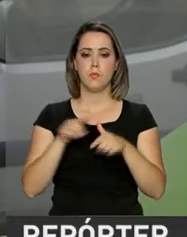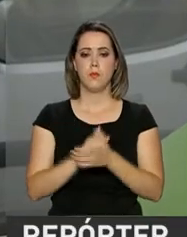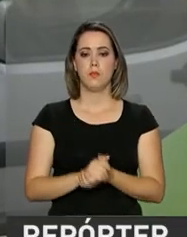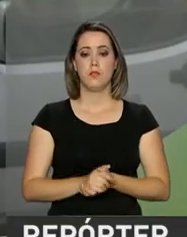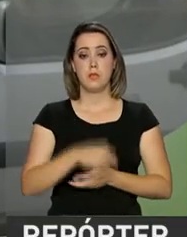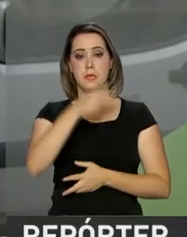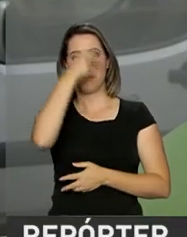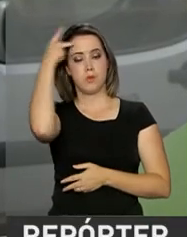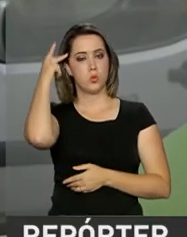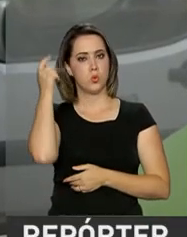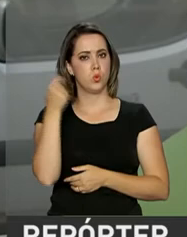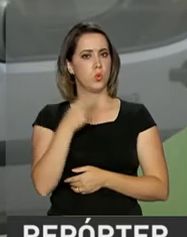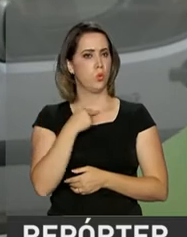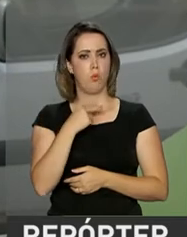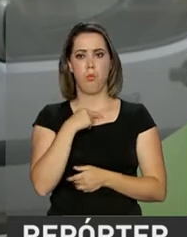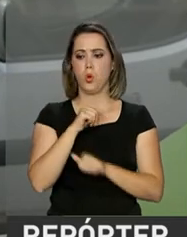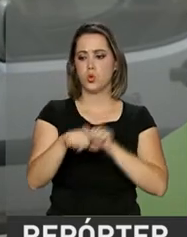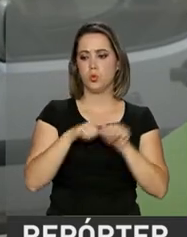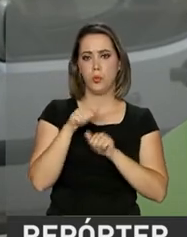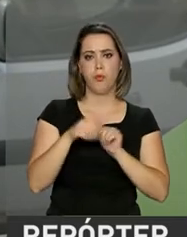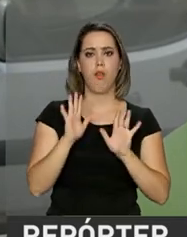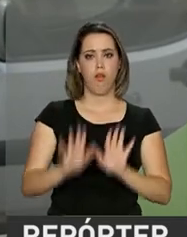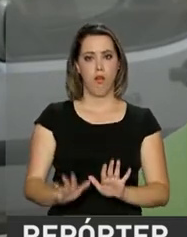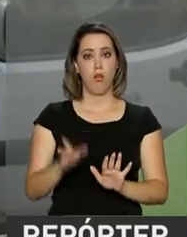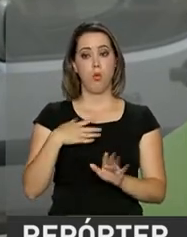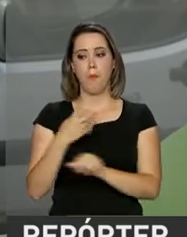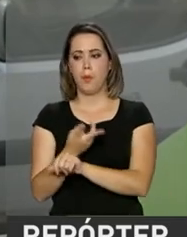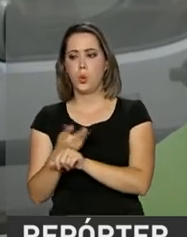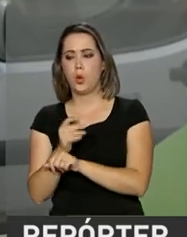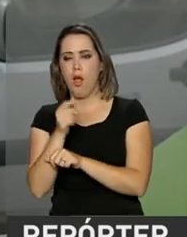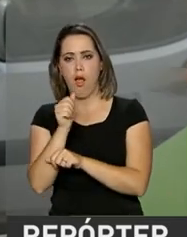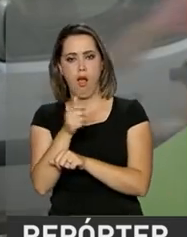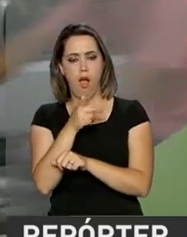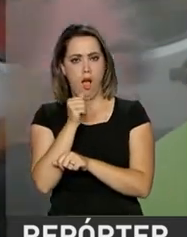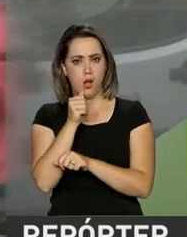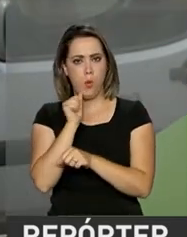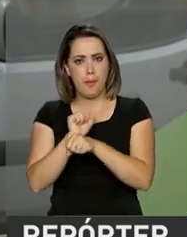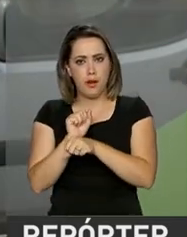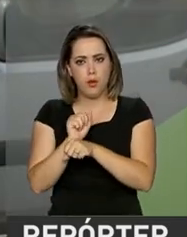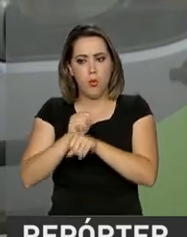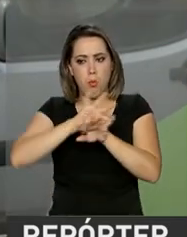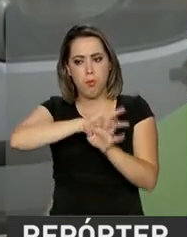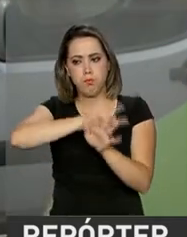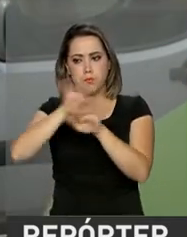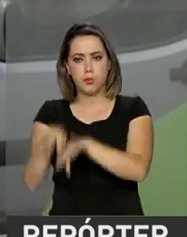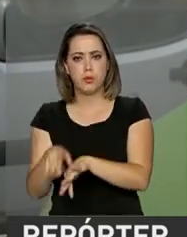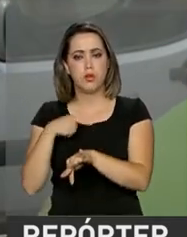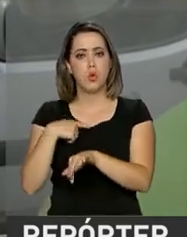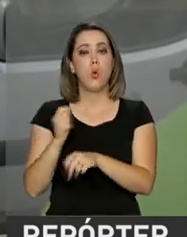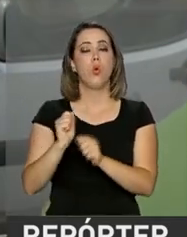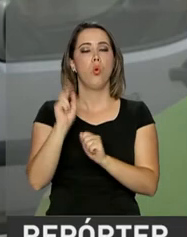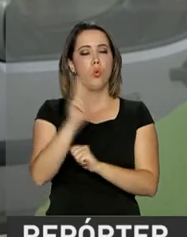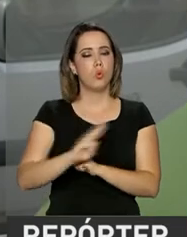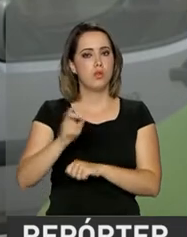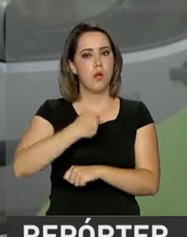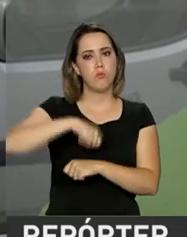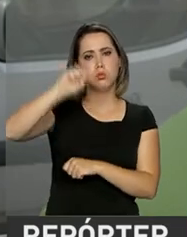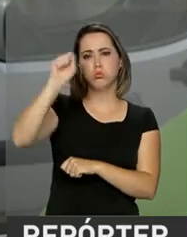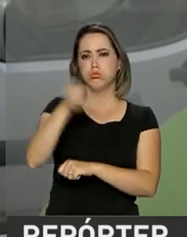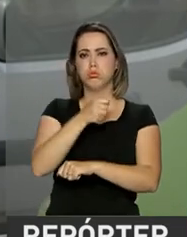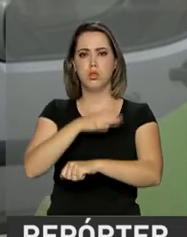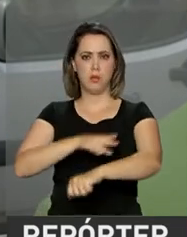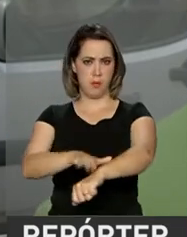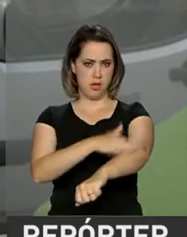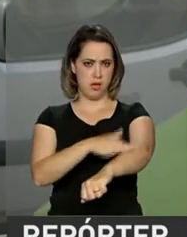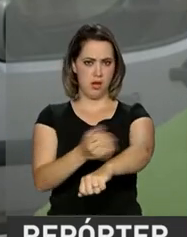não precisam, não devem mudar seus hábitos. Continue procurando os criadouros, não deixando água parada. Continue usando suas raquetes, inseticida, o que seja.